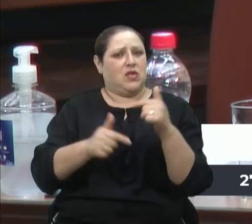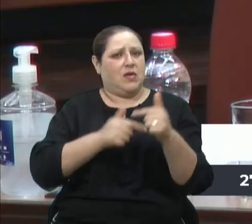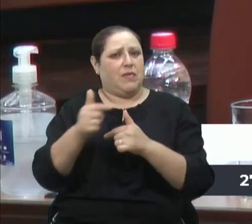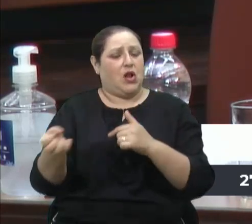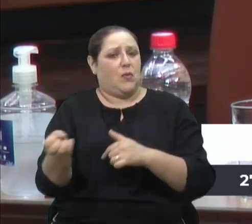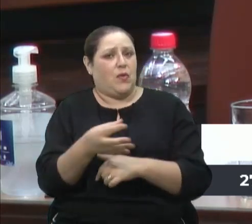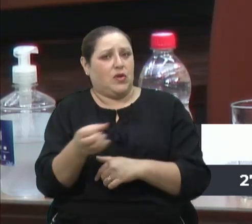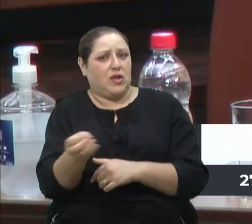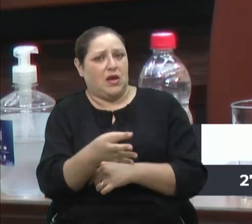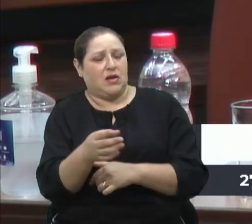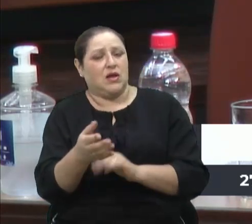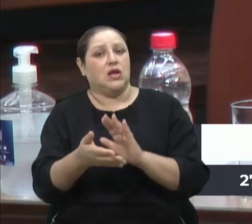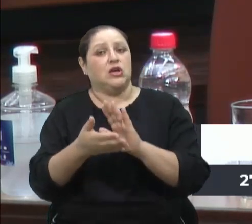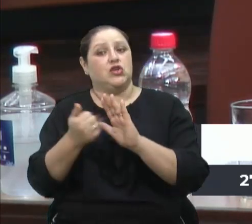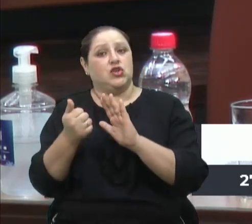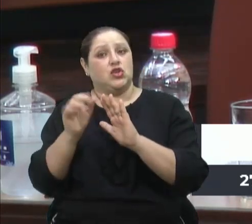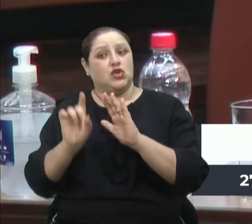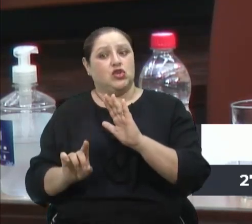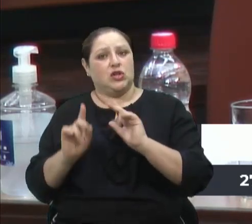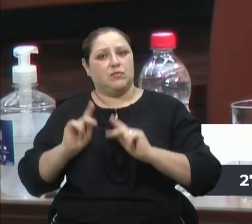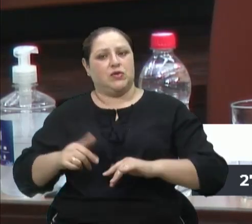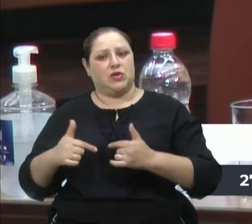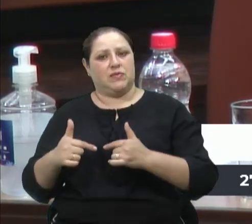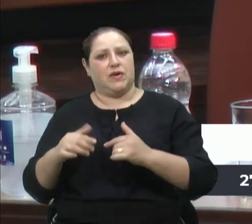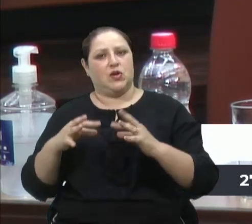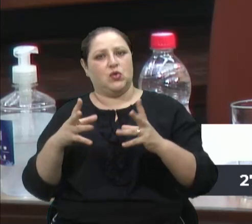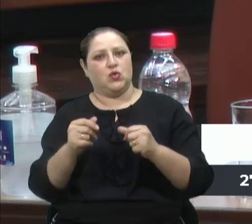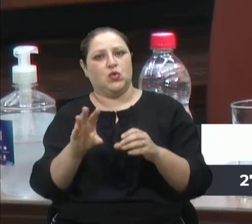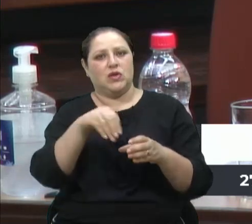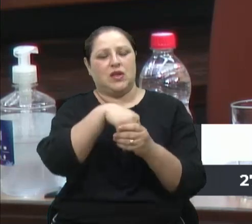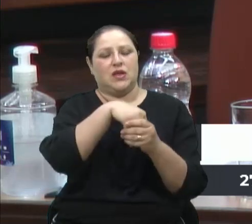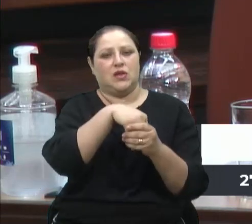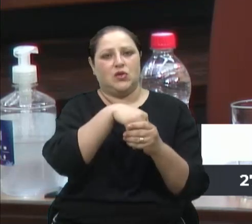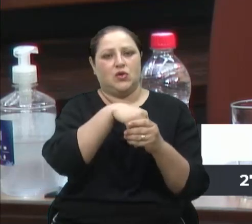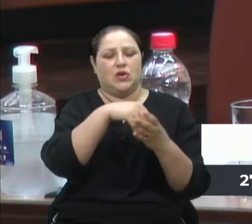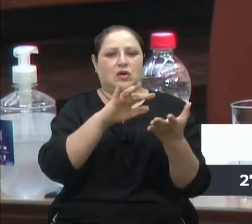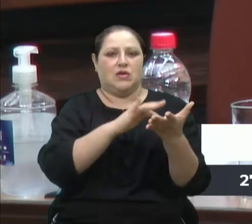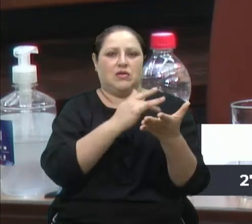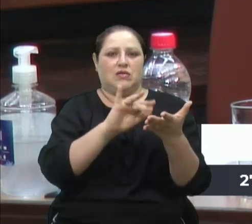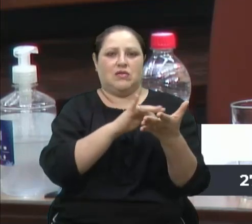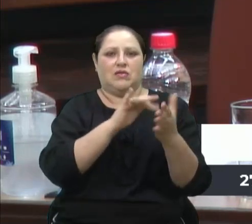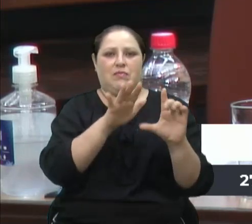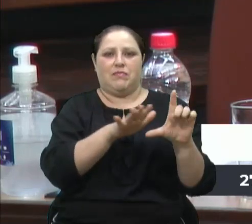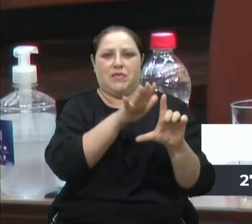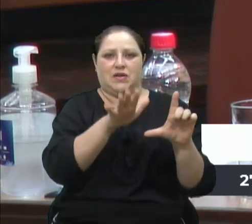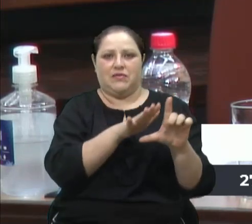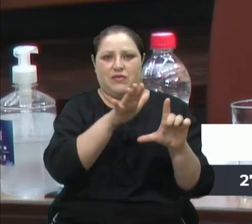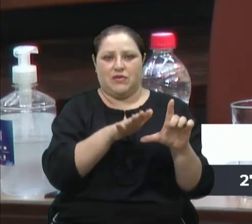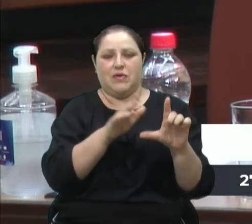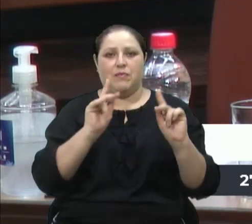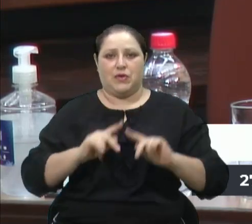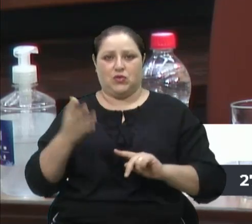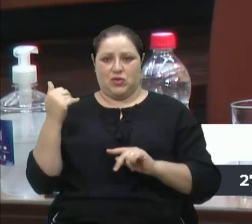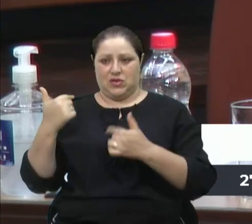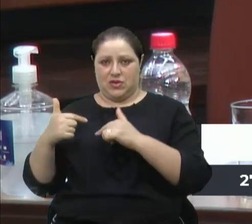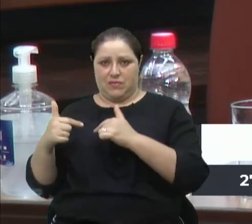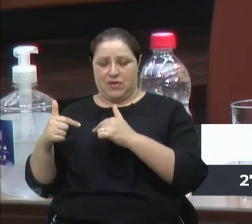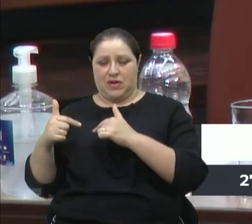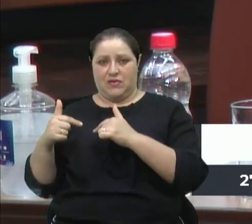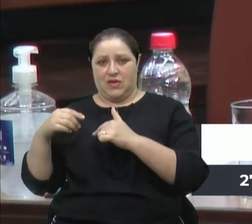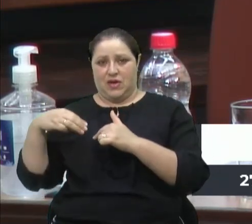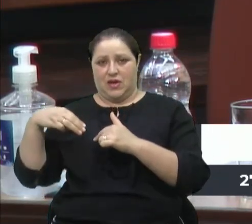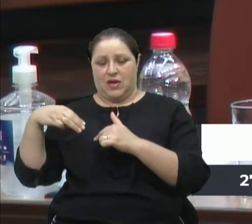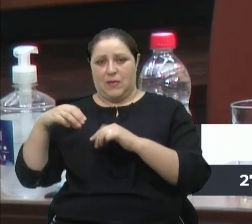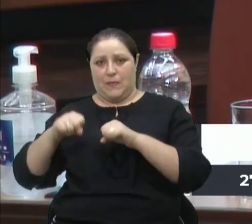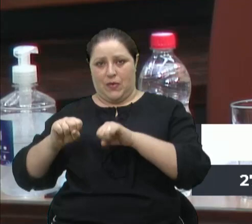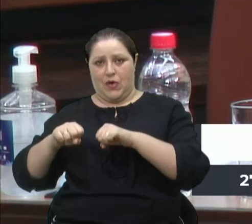moderna, que tirou direitos dos trabalhadores. Hoje tudo está onde? Numa plataforma. Que a pessoa que trabalhava antes de boy, de motoboy, hoje tem